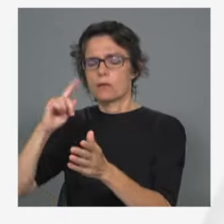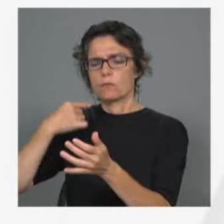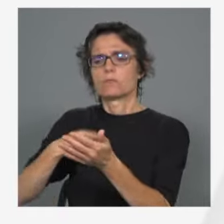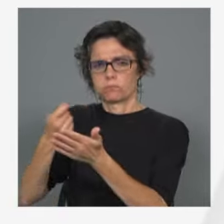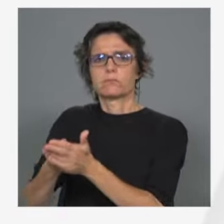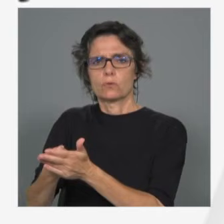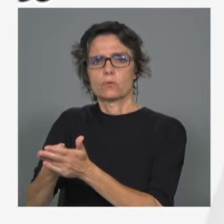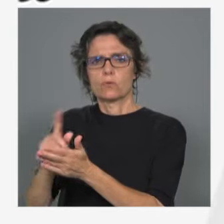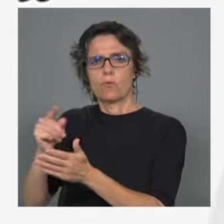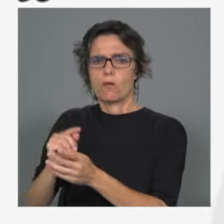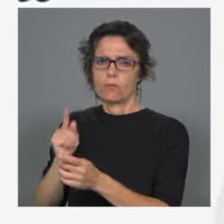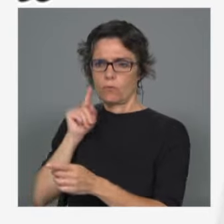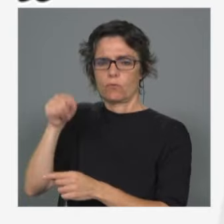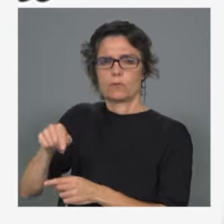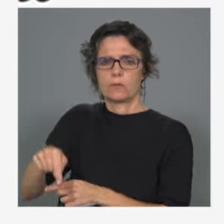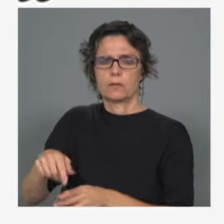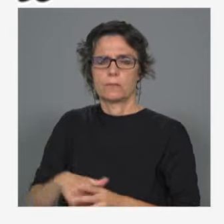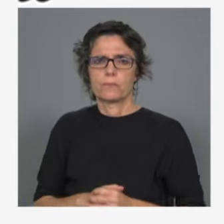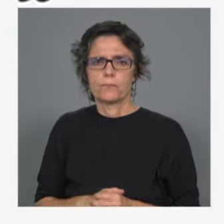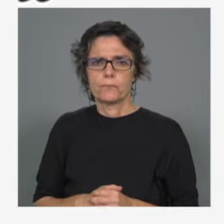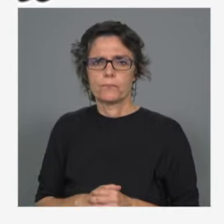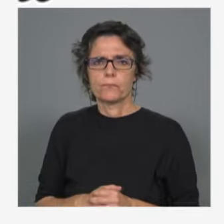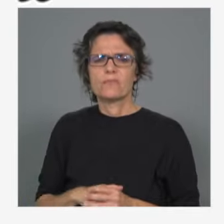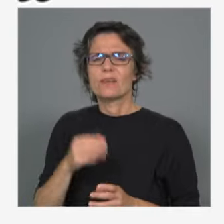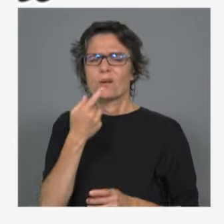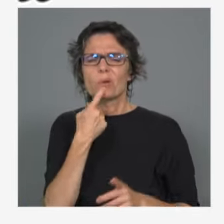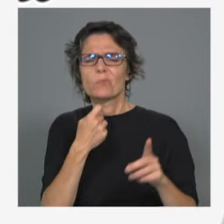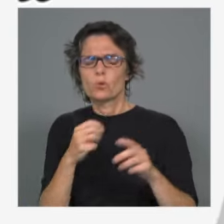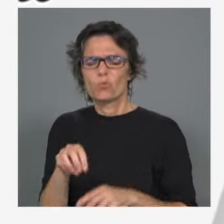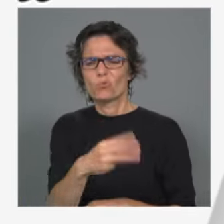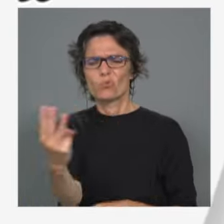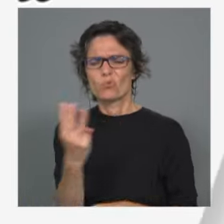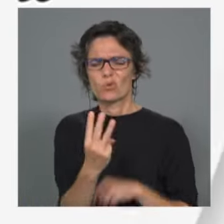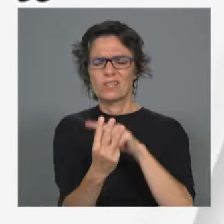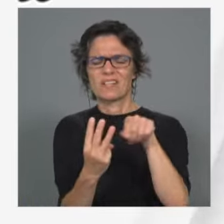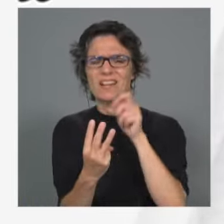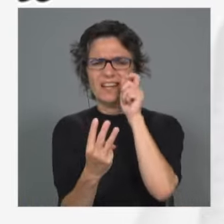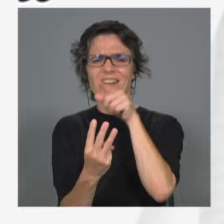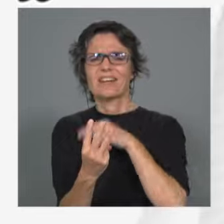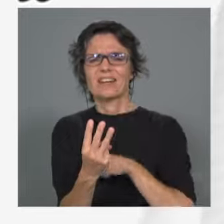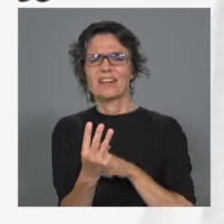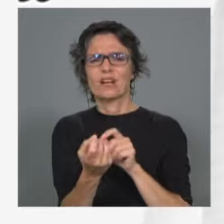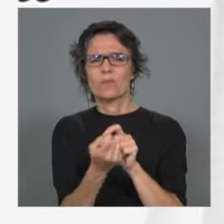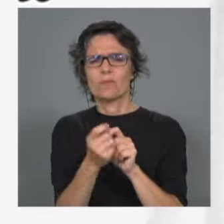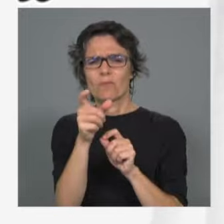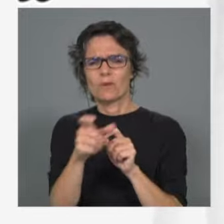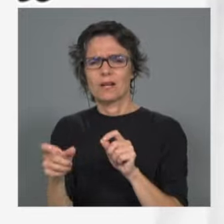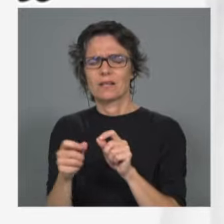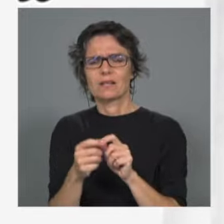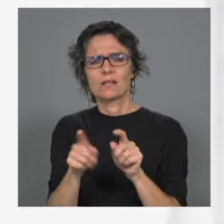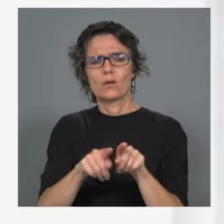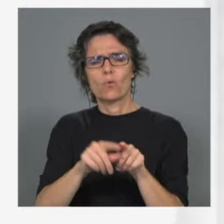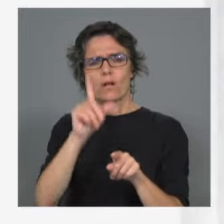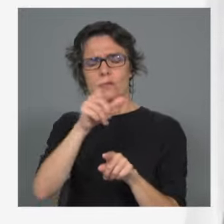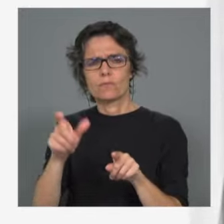pagarei quando voltar. Qual destes 3 te parece ter sido o próximo daquele homem que caiu nas mãos dos